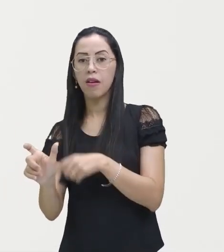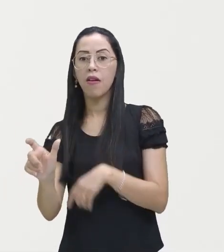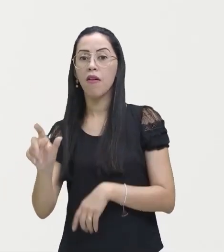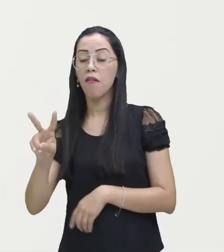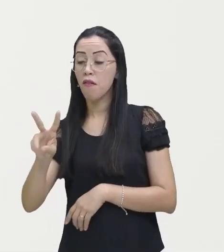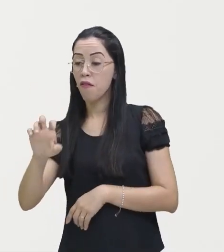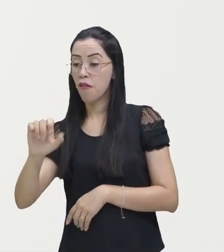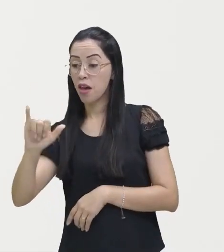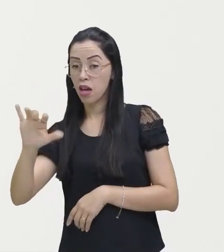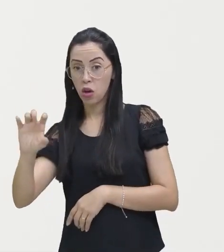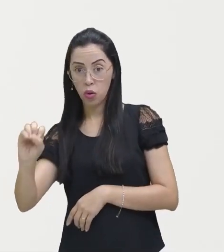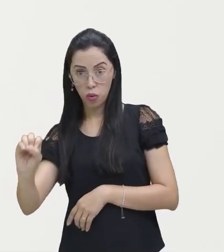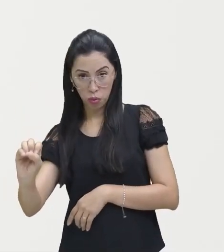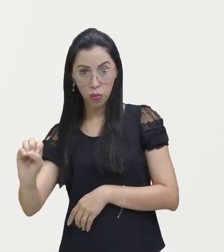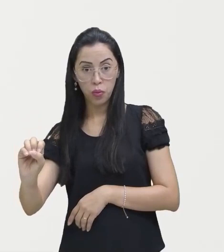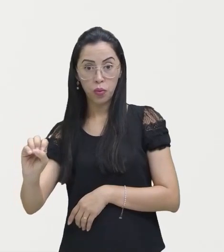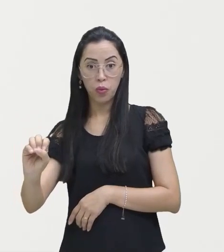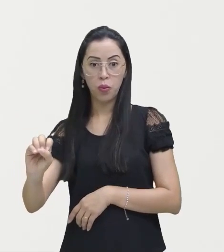Batemos